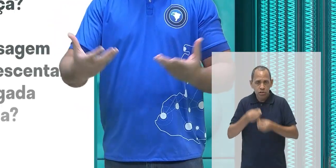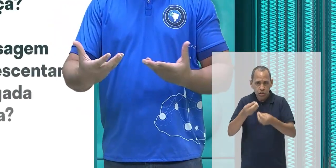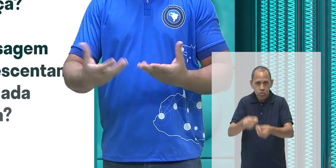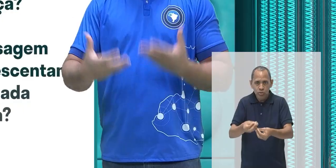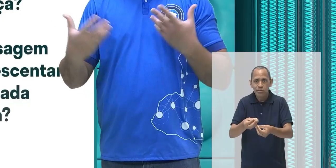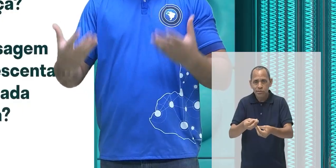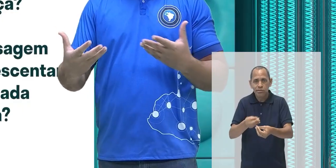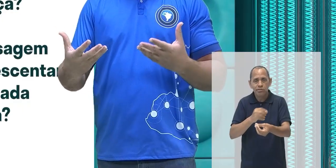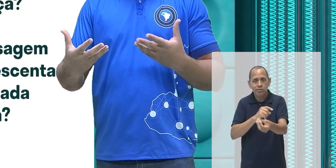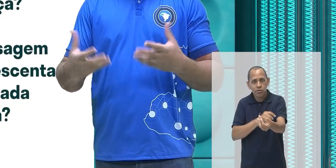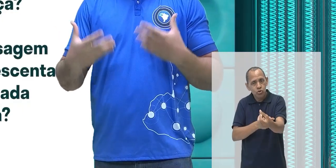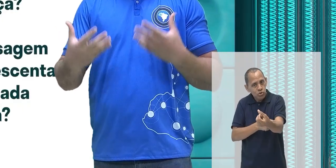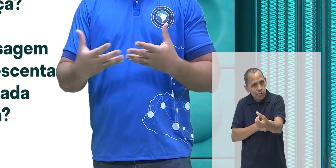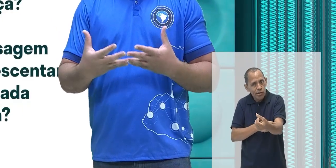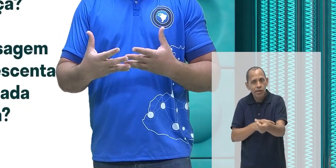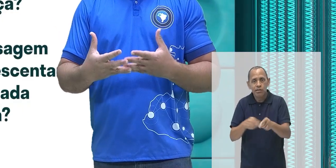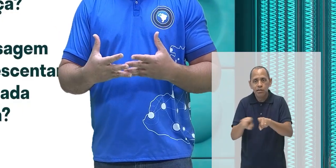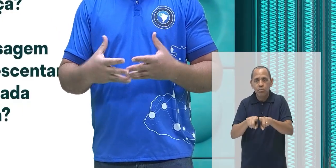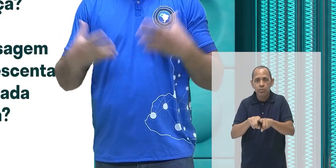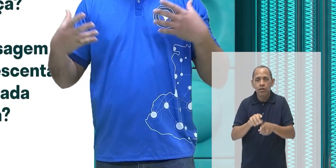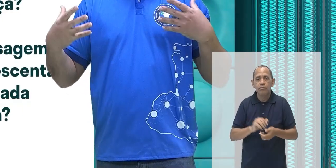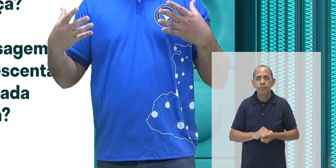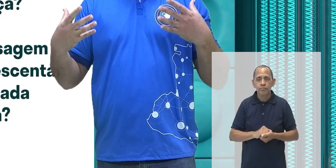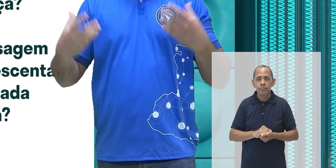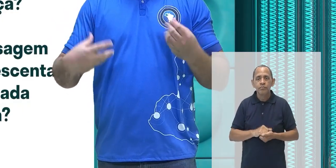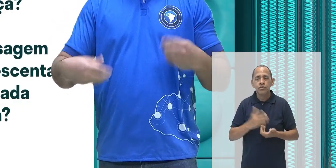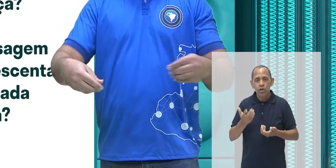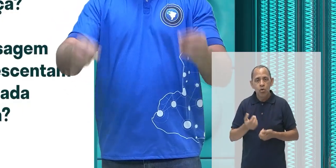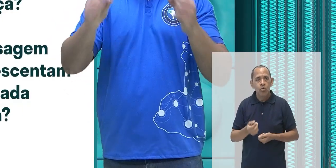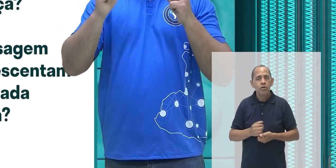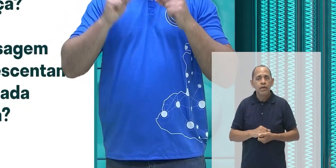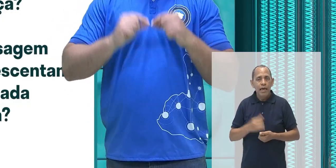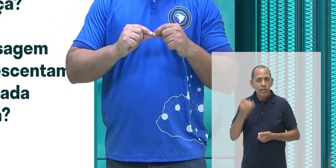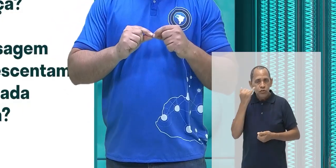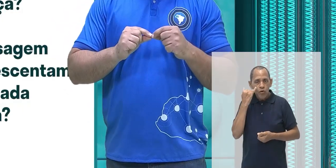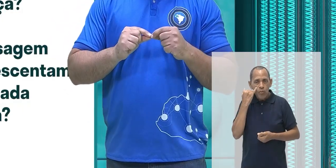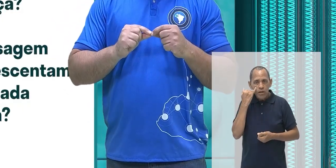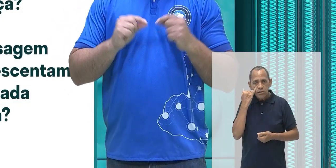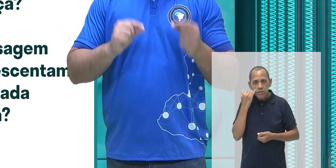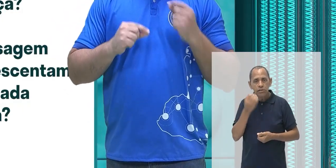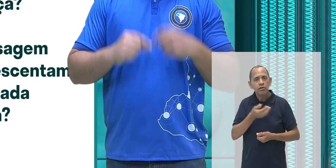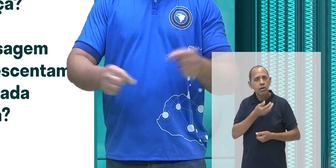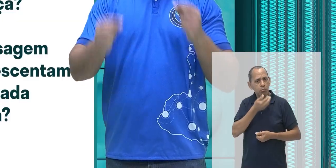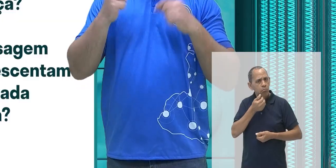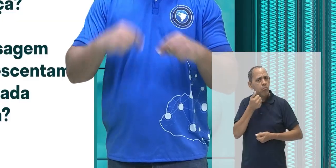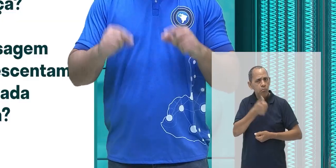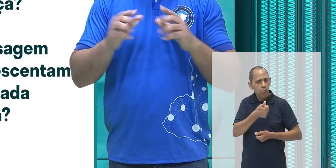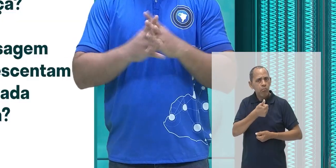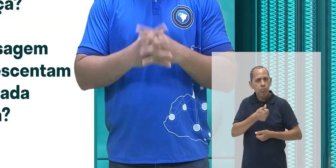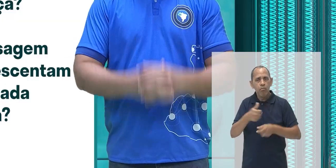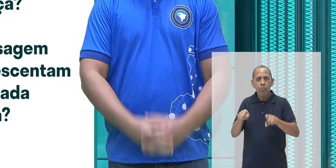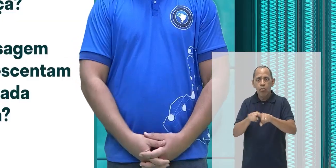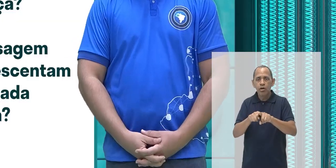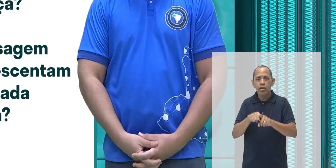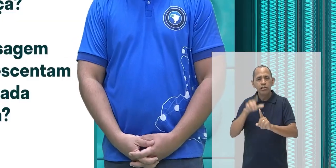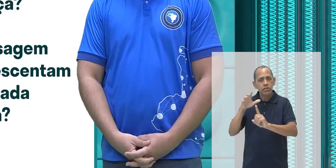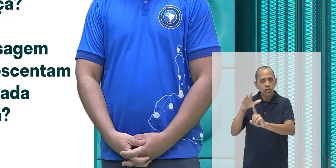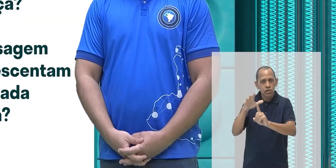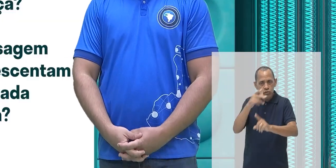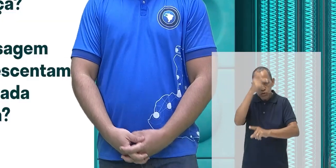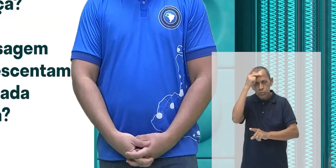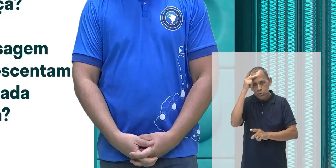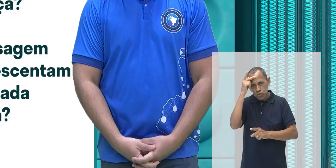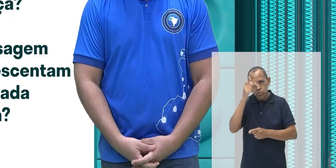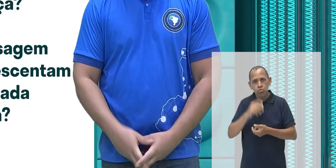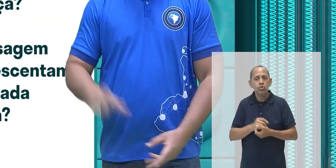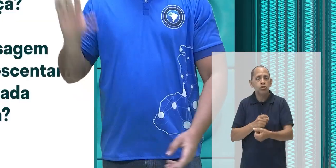essa quantificação é importante, é interessante, porque isso traz um elemento a mais para incentivar as pessoas a doar